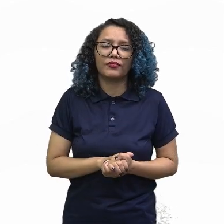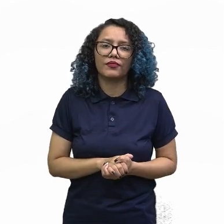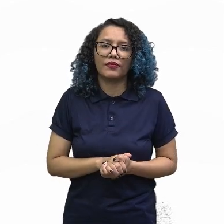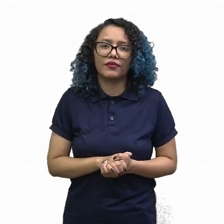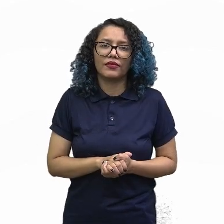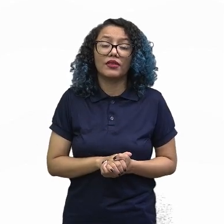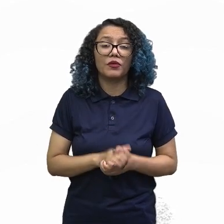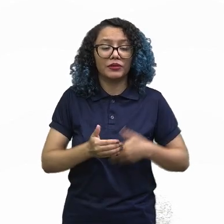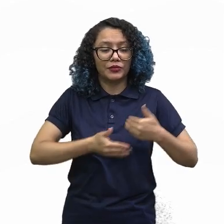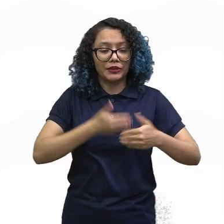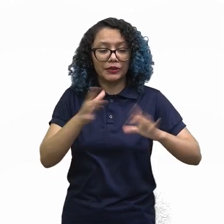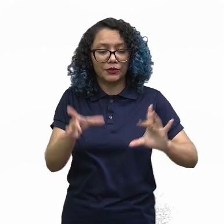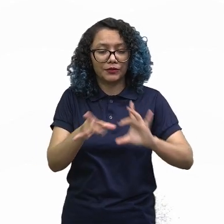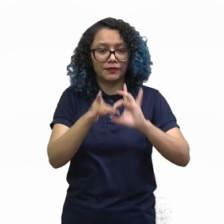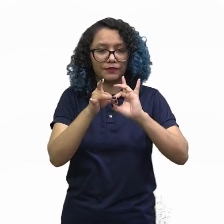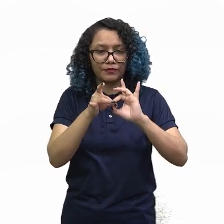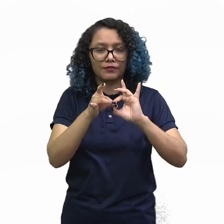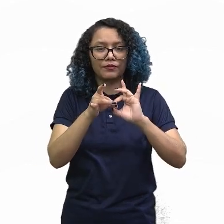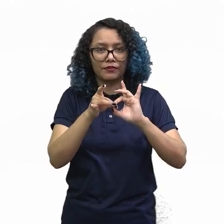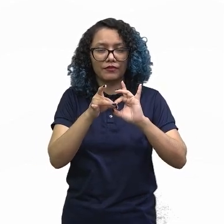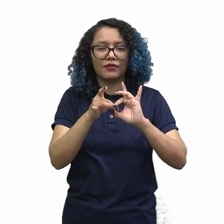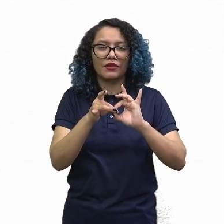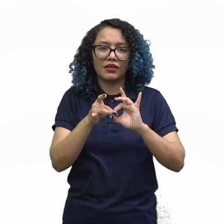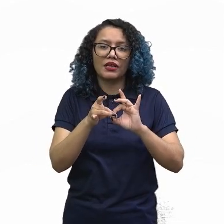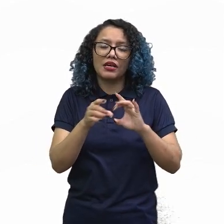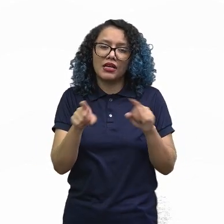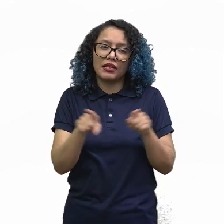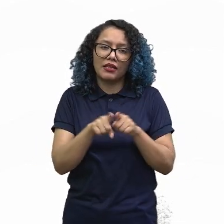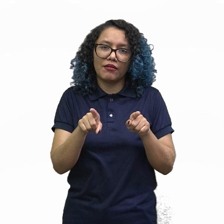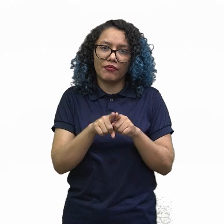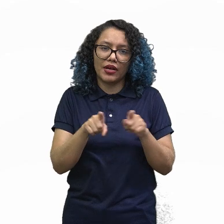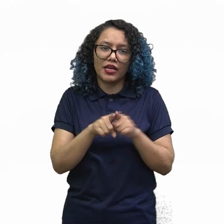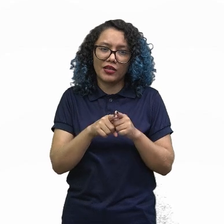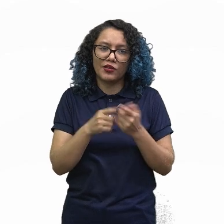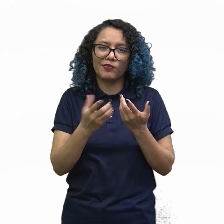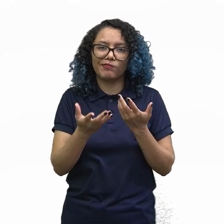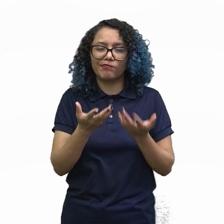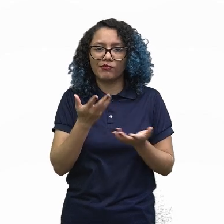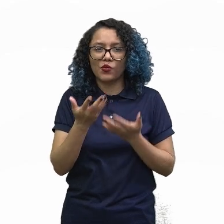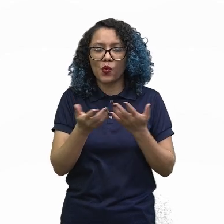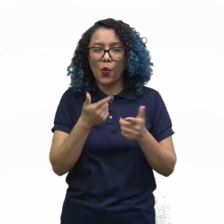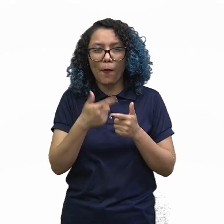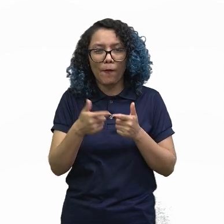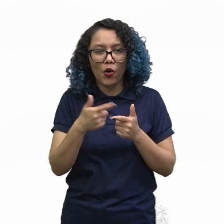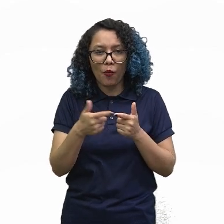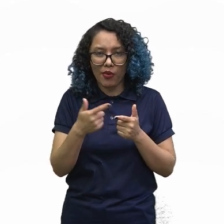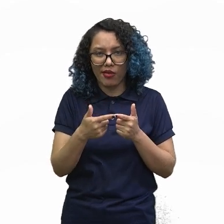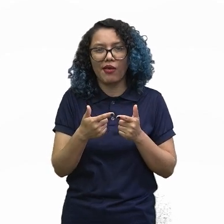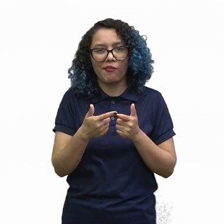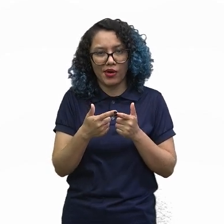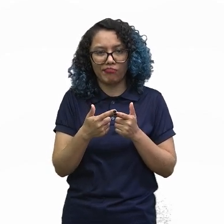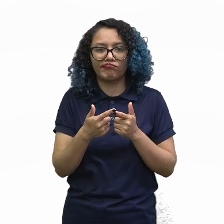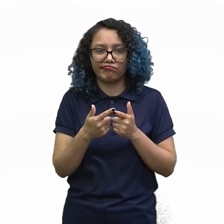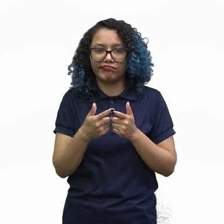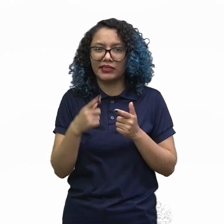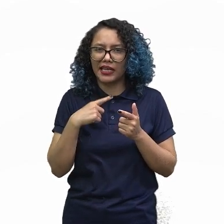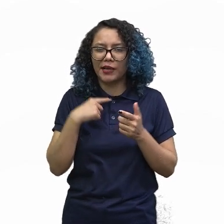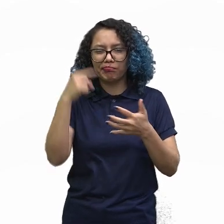integração ele é ainda um percalço gigantesco quando falamos das questões amazônicas.